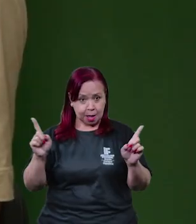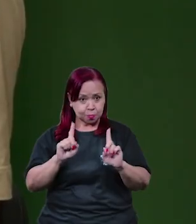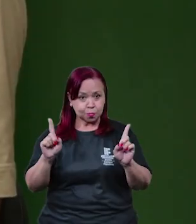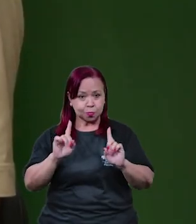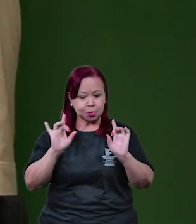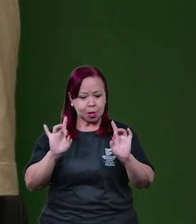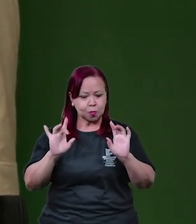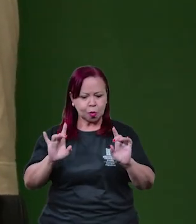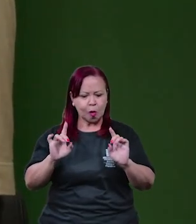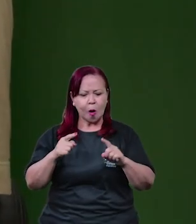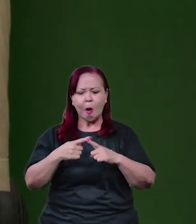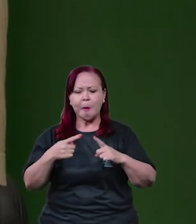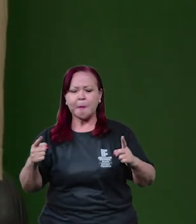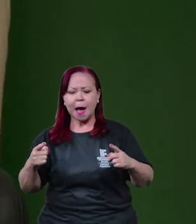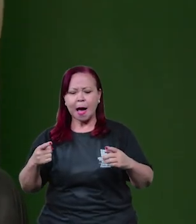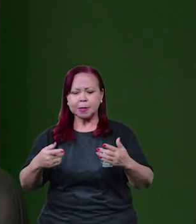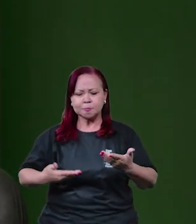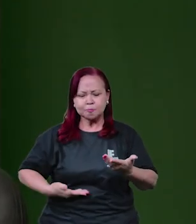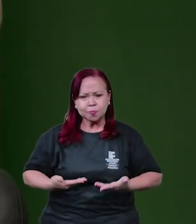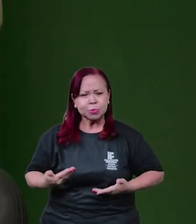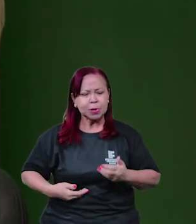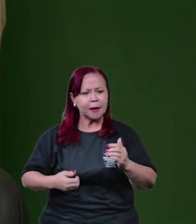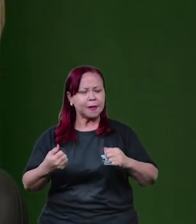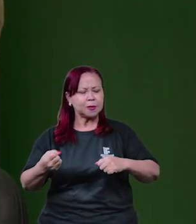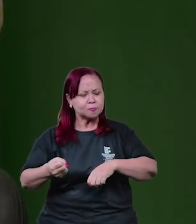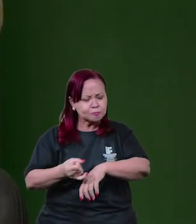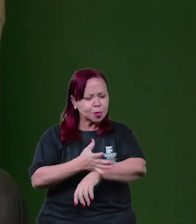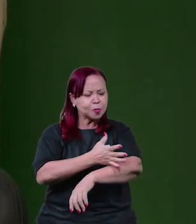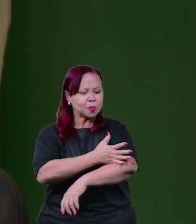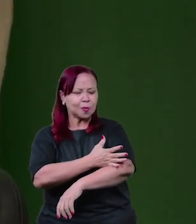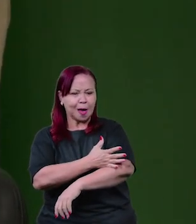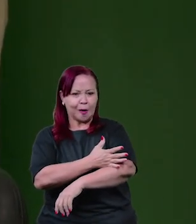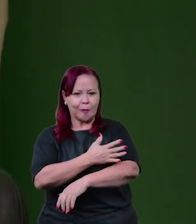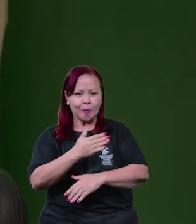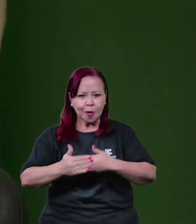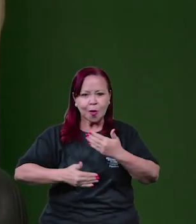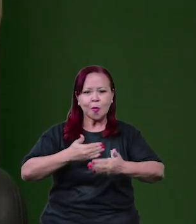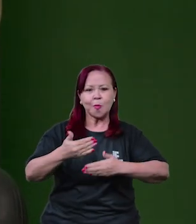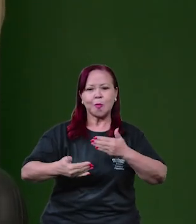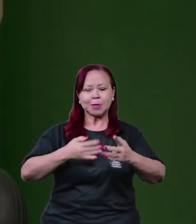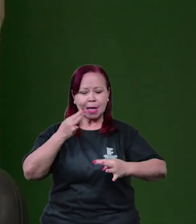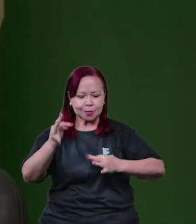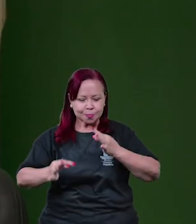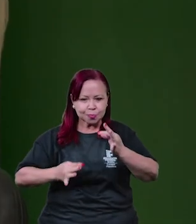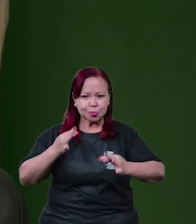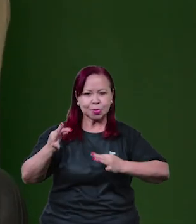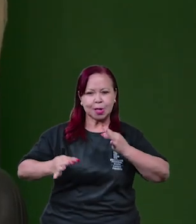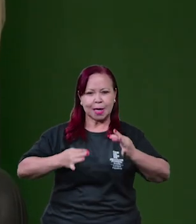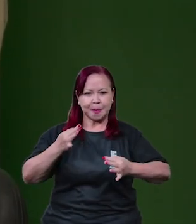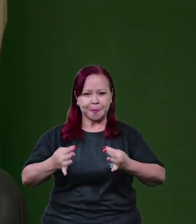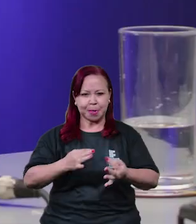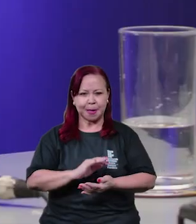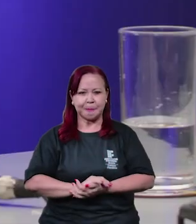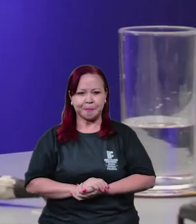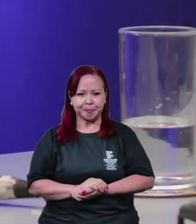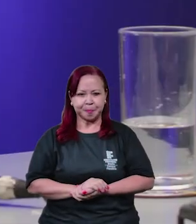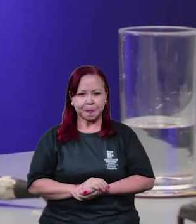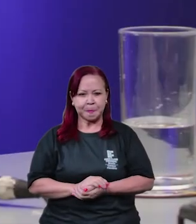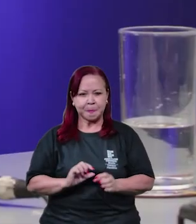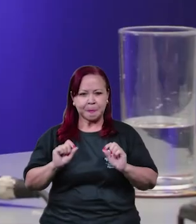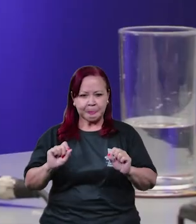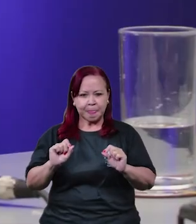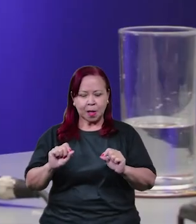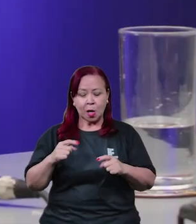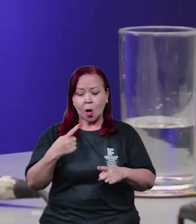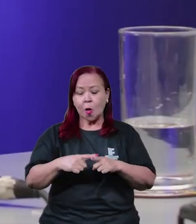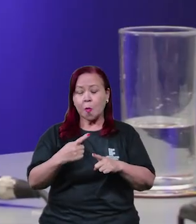serviço emocional, assim, quase Total. que um processo de terapia mesmo, É assim, uma né? das profissões mais antigas, né,